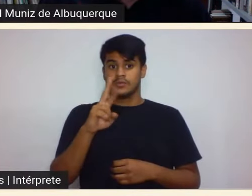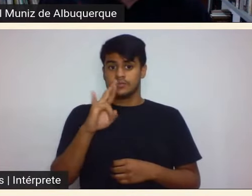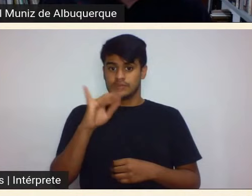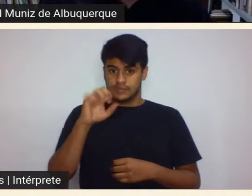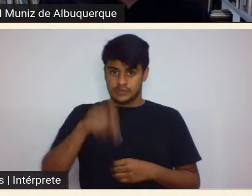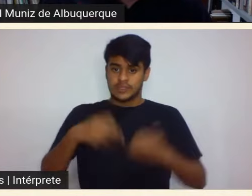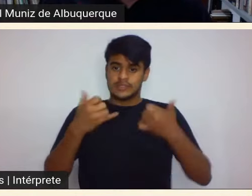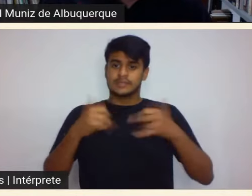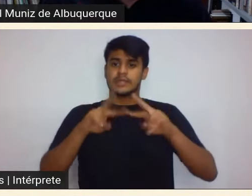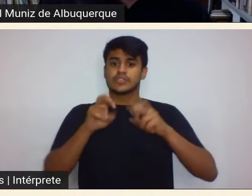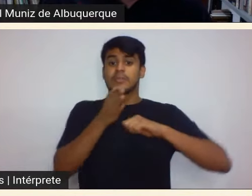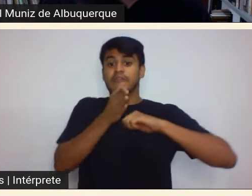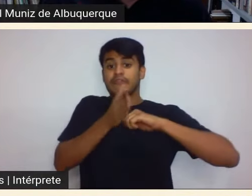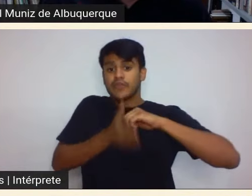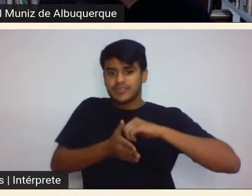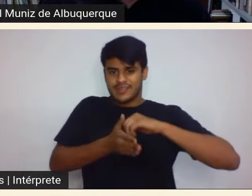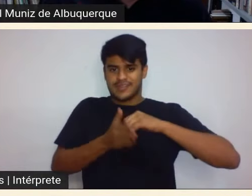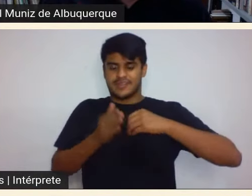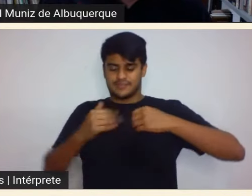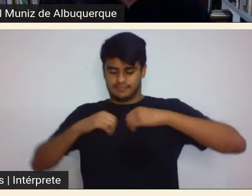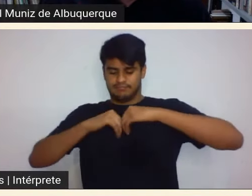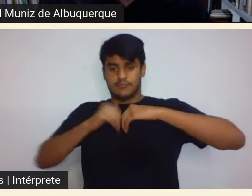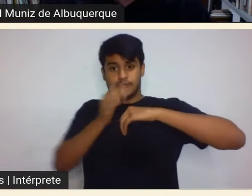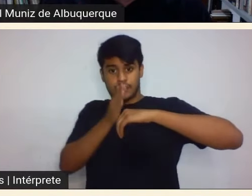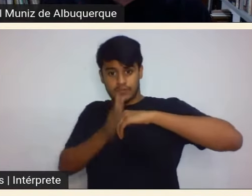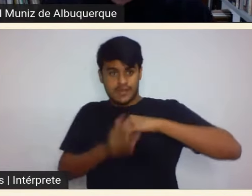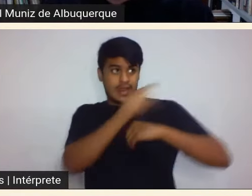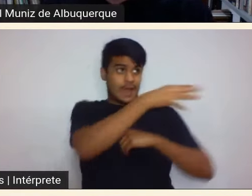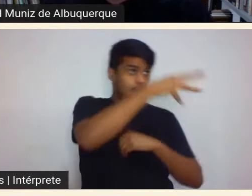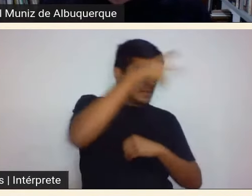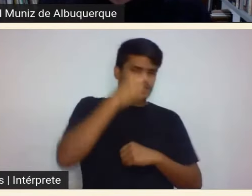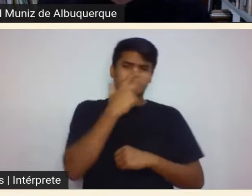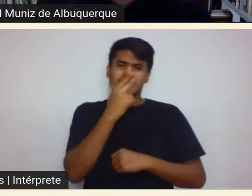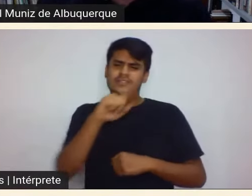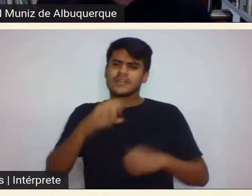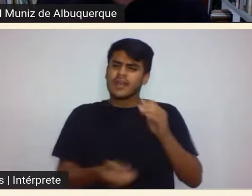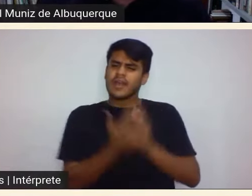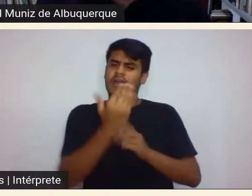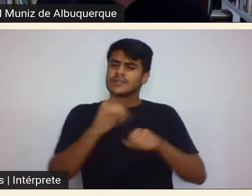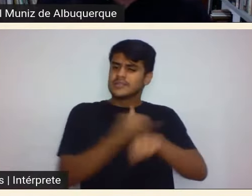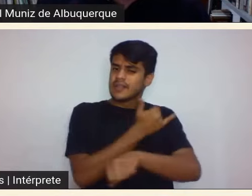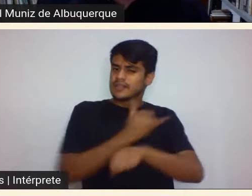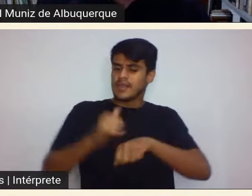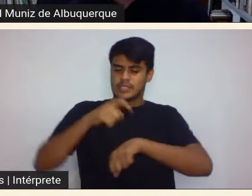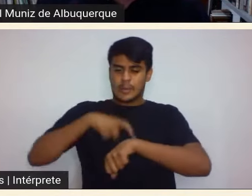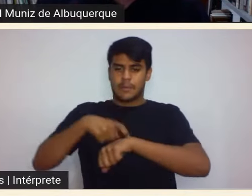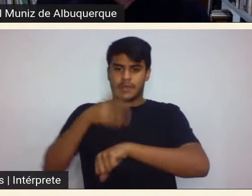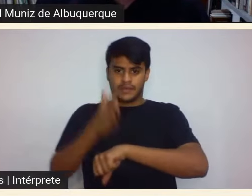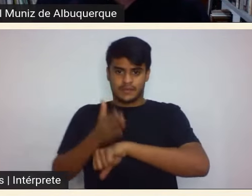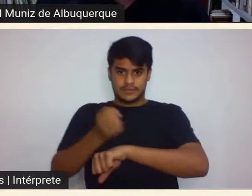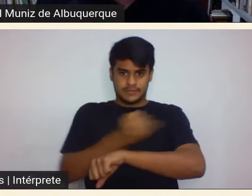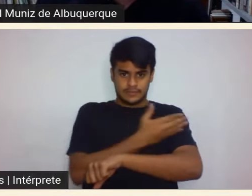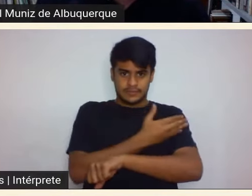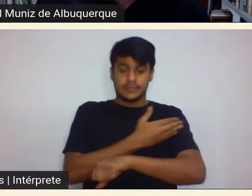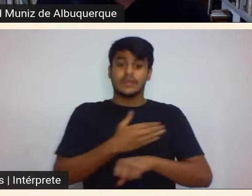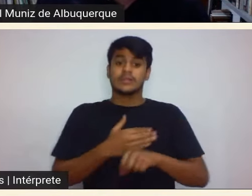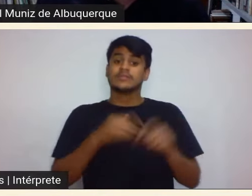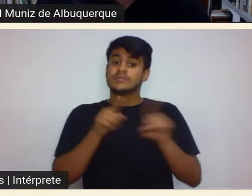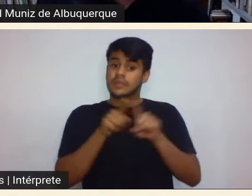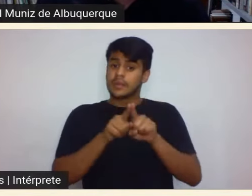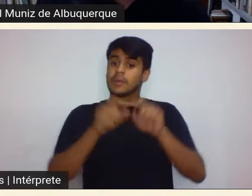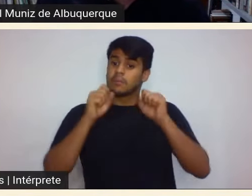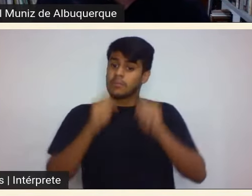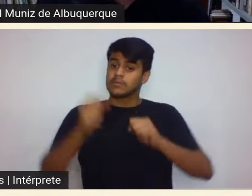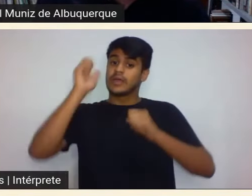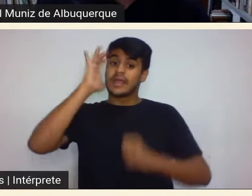fronteira e da Amazônia como uma fronteira estratégica para as narrativas modernistas. E eu me permito